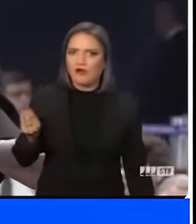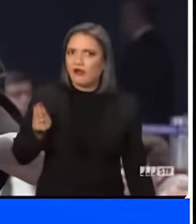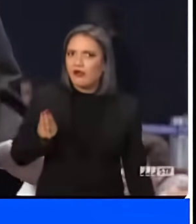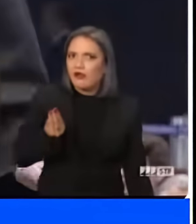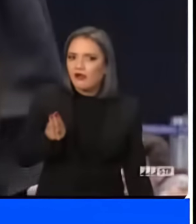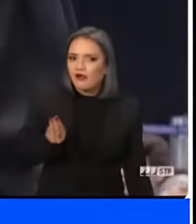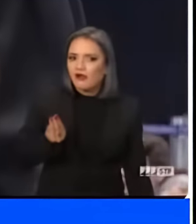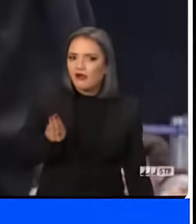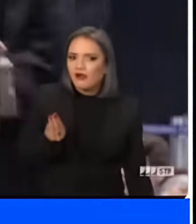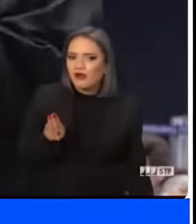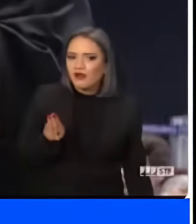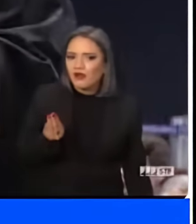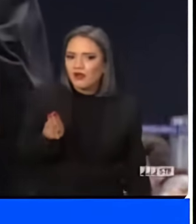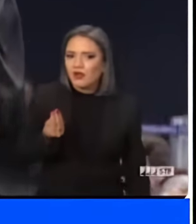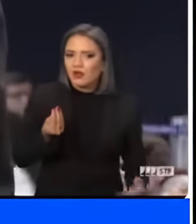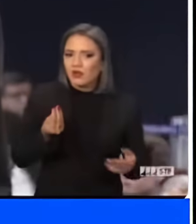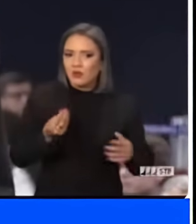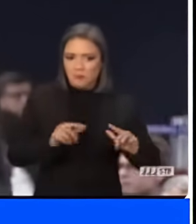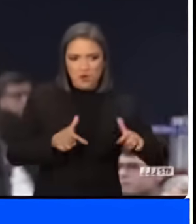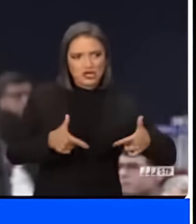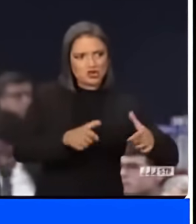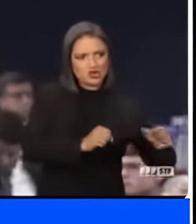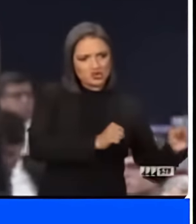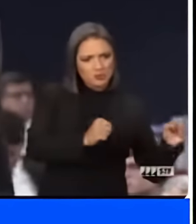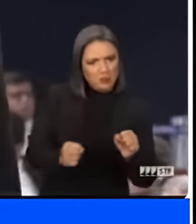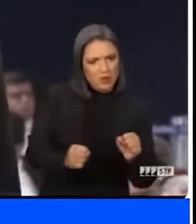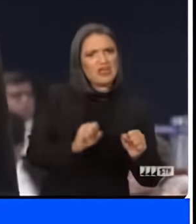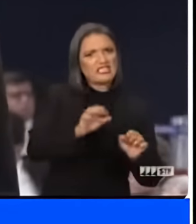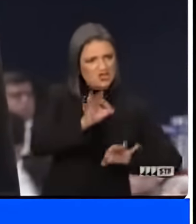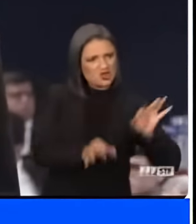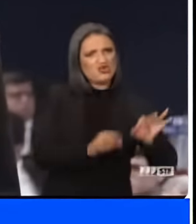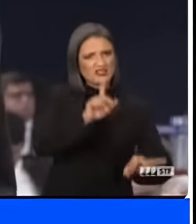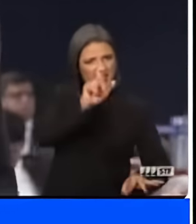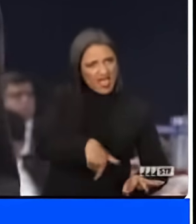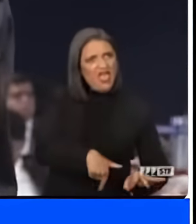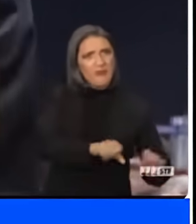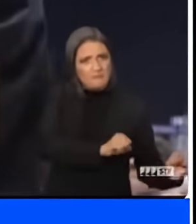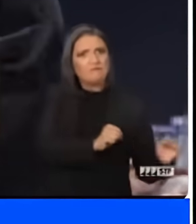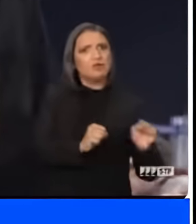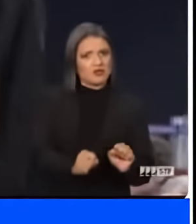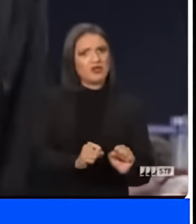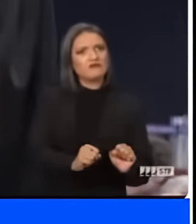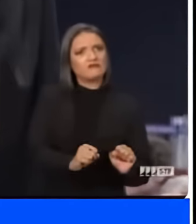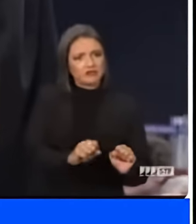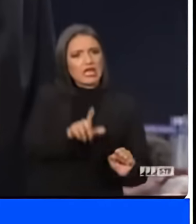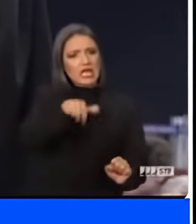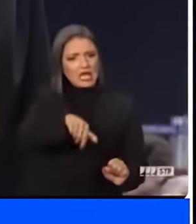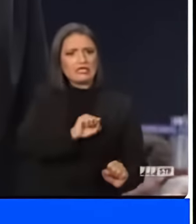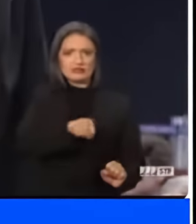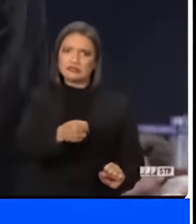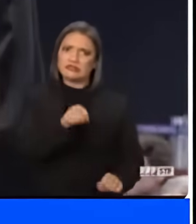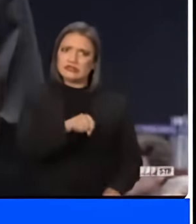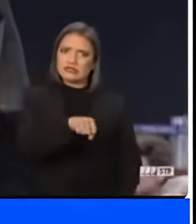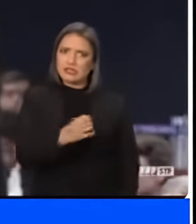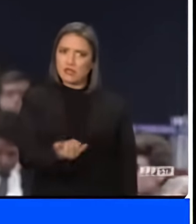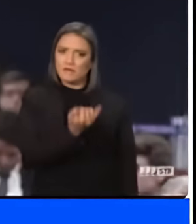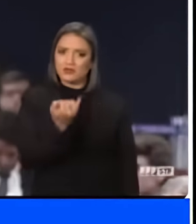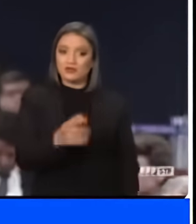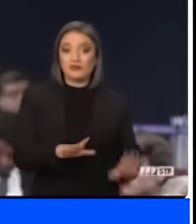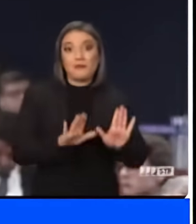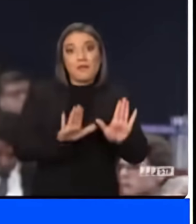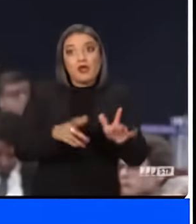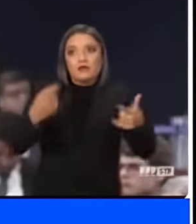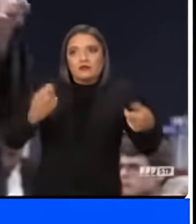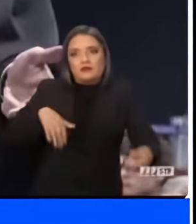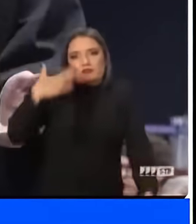Um ato de saber, de poder, sim. A justiça é poder. É poder, e é importante que seja poder. Mas também tem